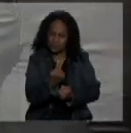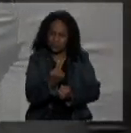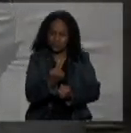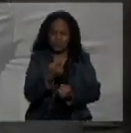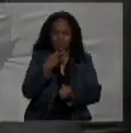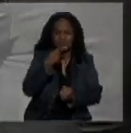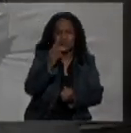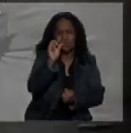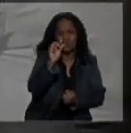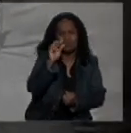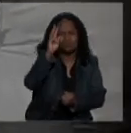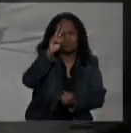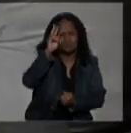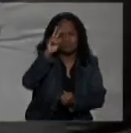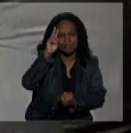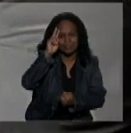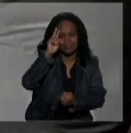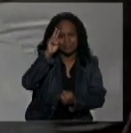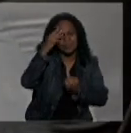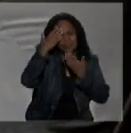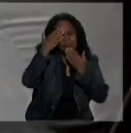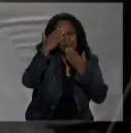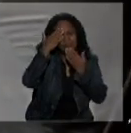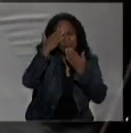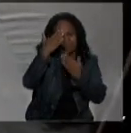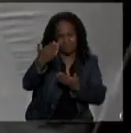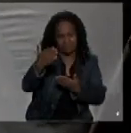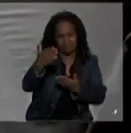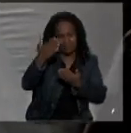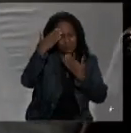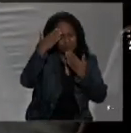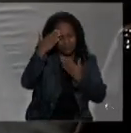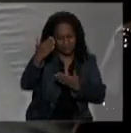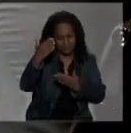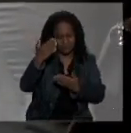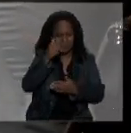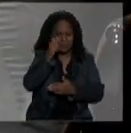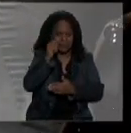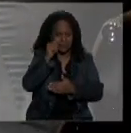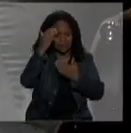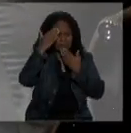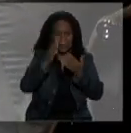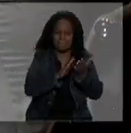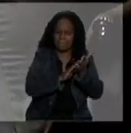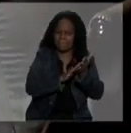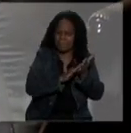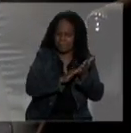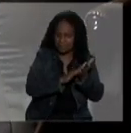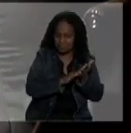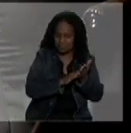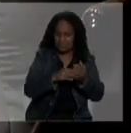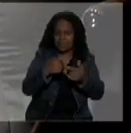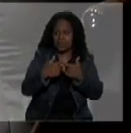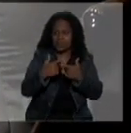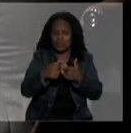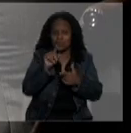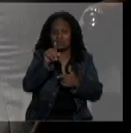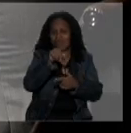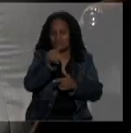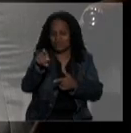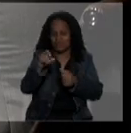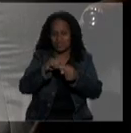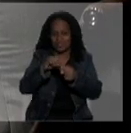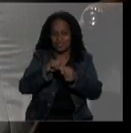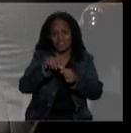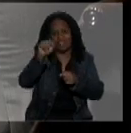juntamente conosco, contar a nossa história. Muito obrigado. Muito bom. Muito obrigada e parabéns, viu?